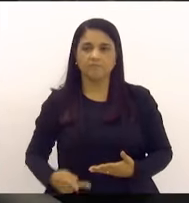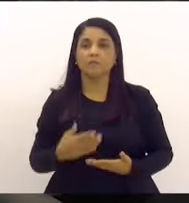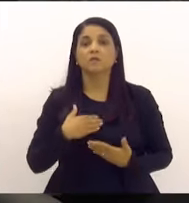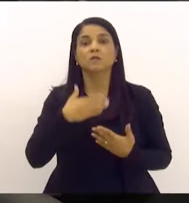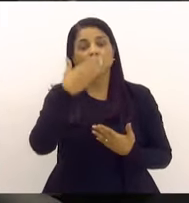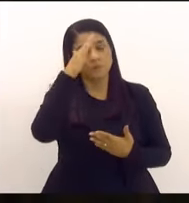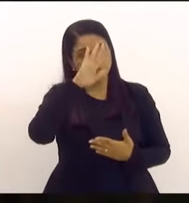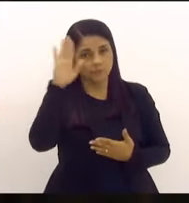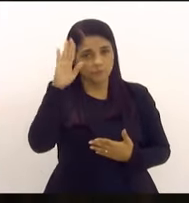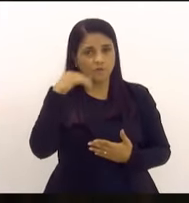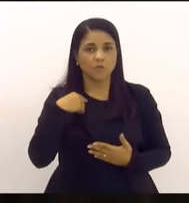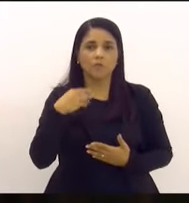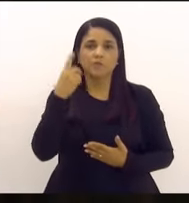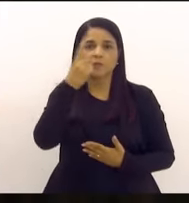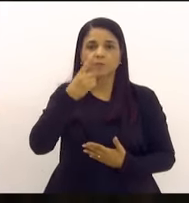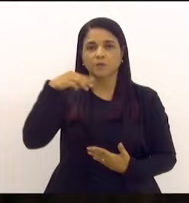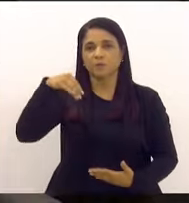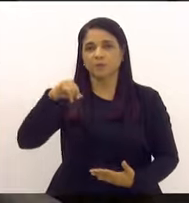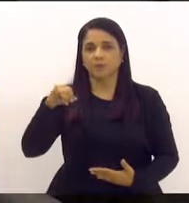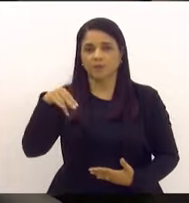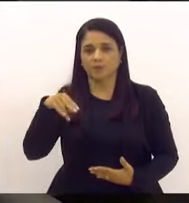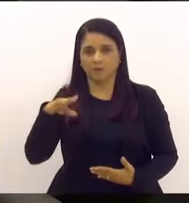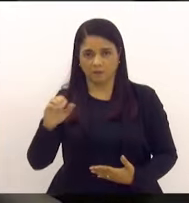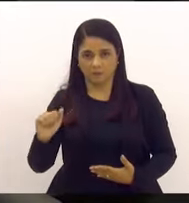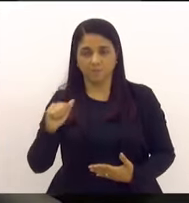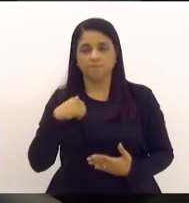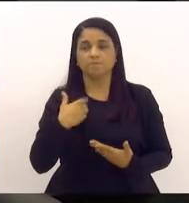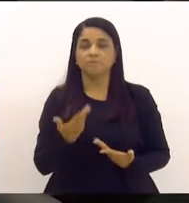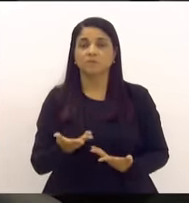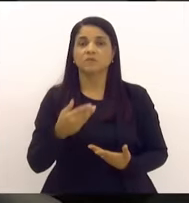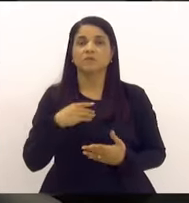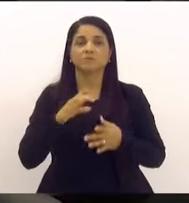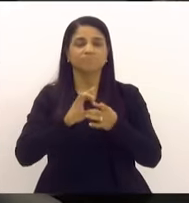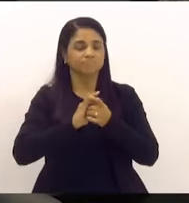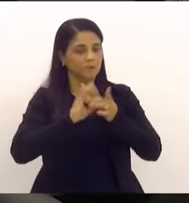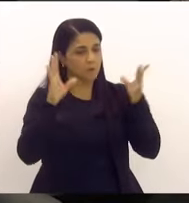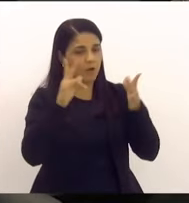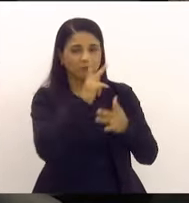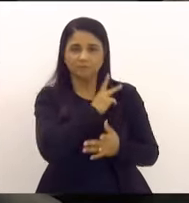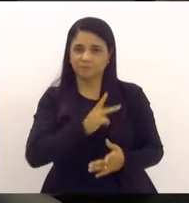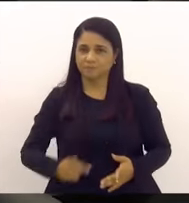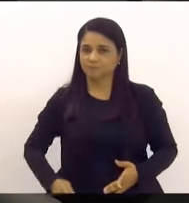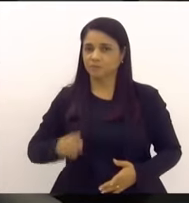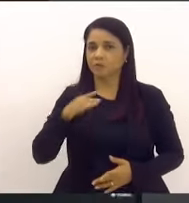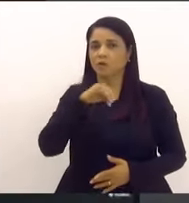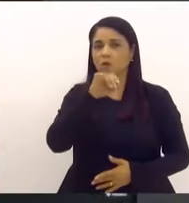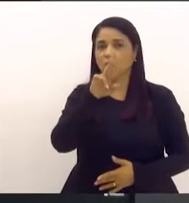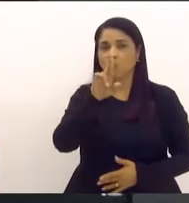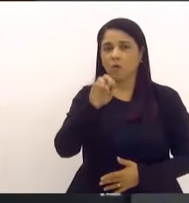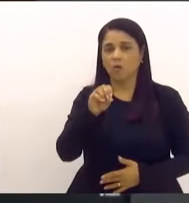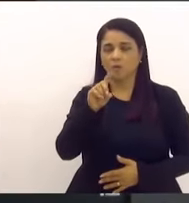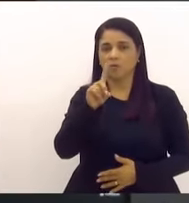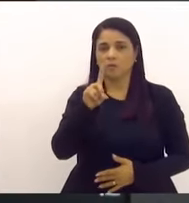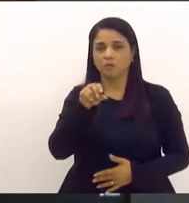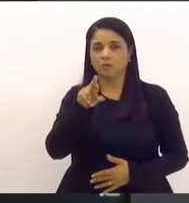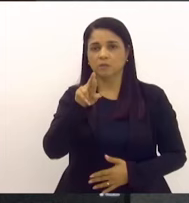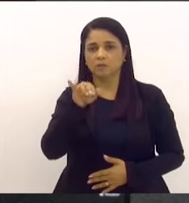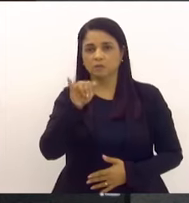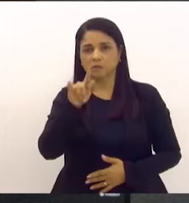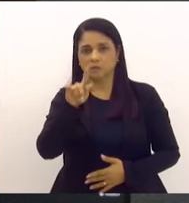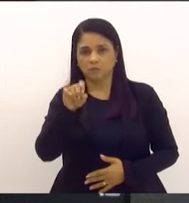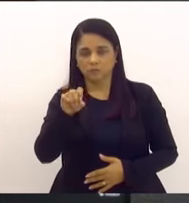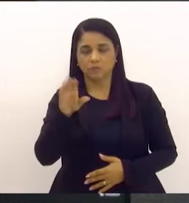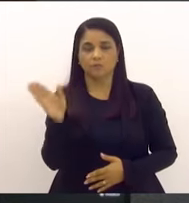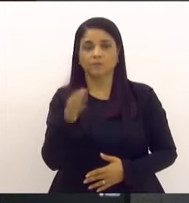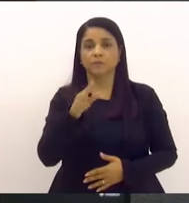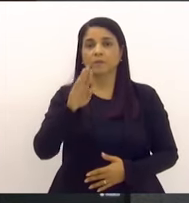favor. Deputado Carlos Mink. Presidente democrático Rodrigo Bacelar, eu venho aqui, também fui